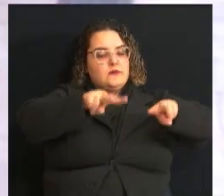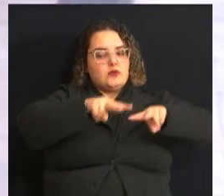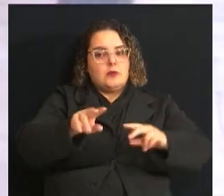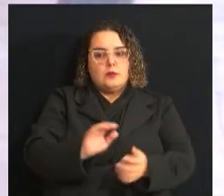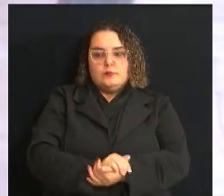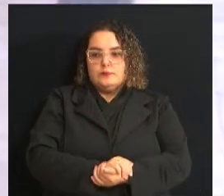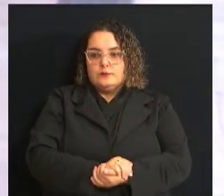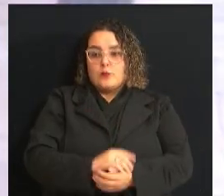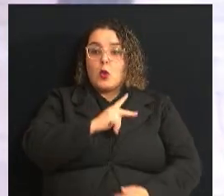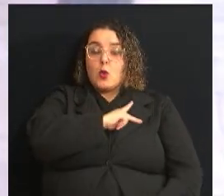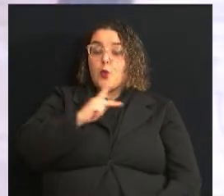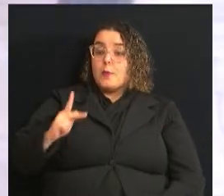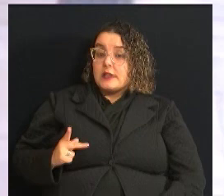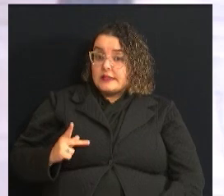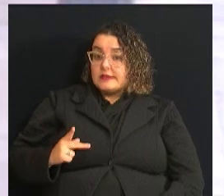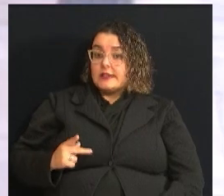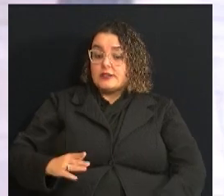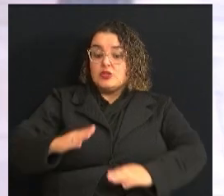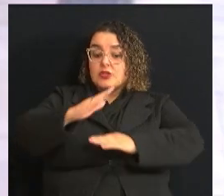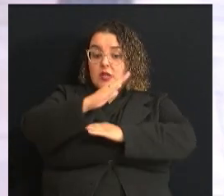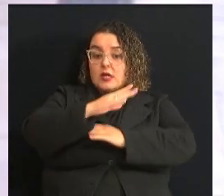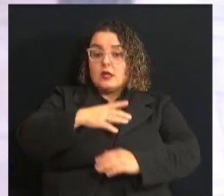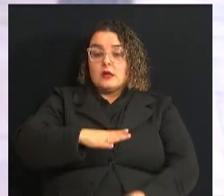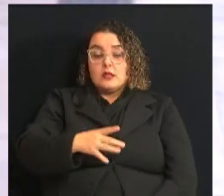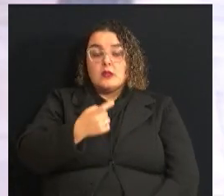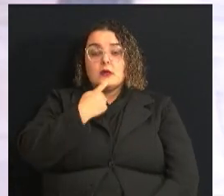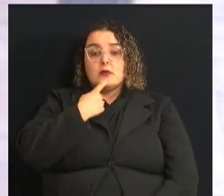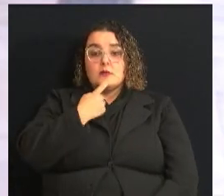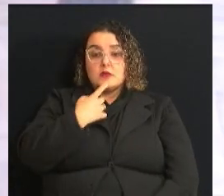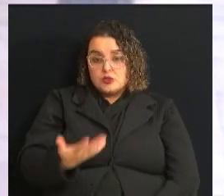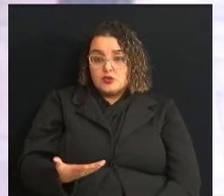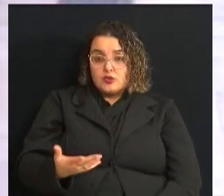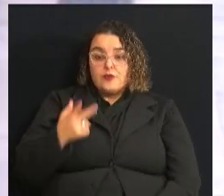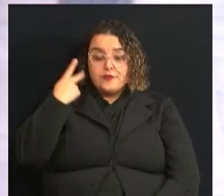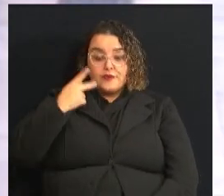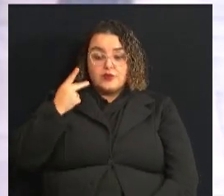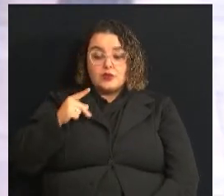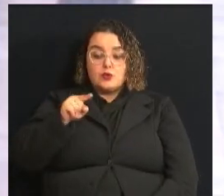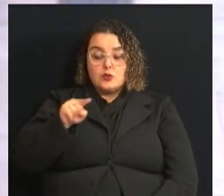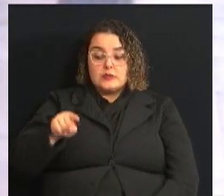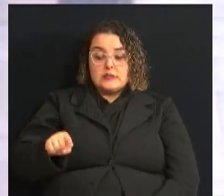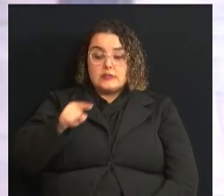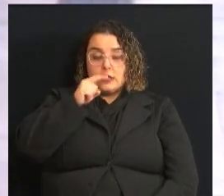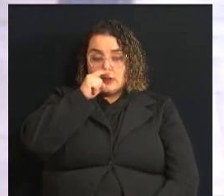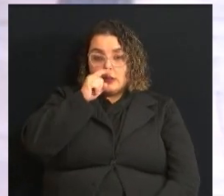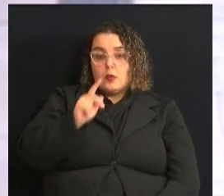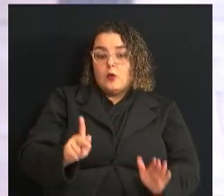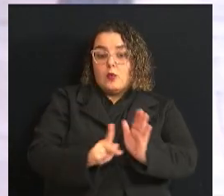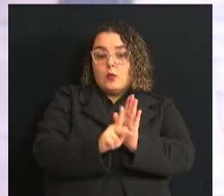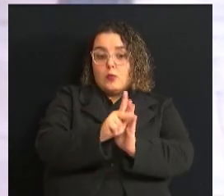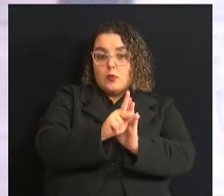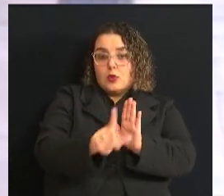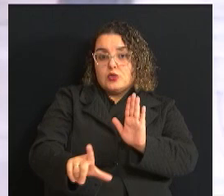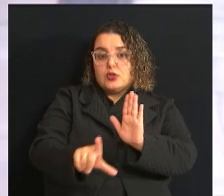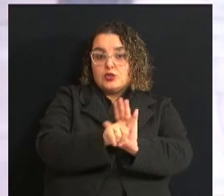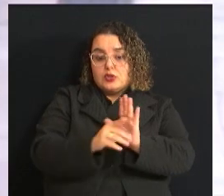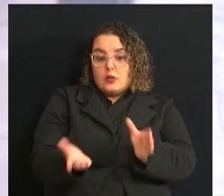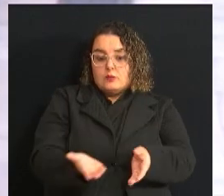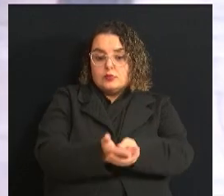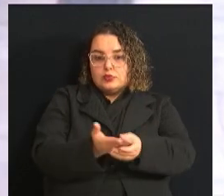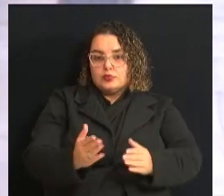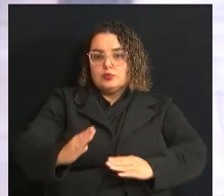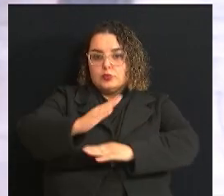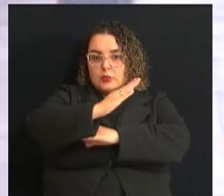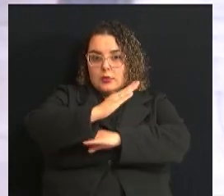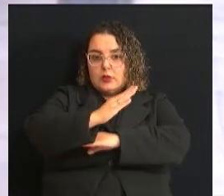O presidente da Câmara de Campinas, o vereador Zé Carlos, protocolou um projeto de lei que institui a infância